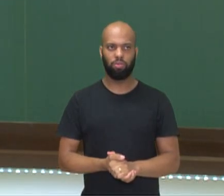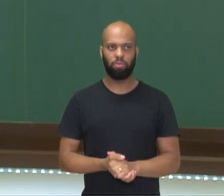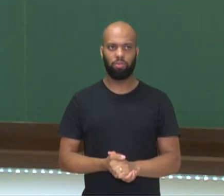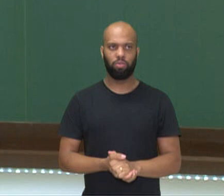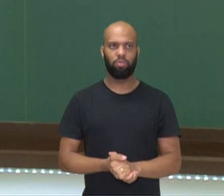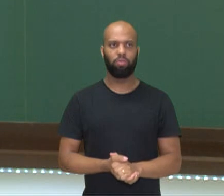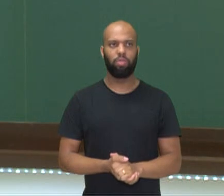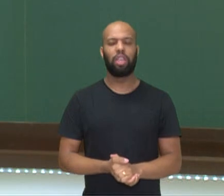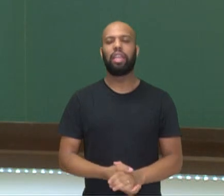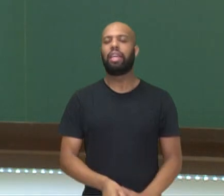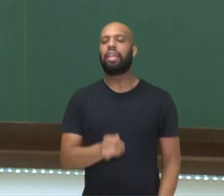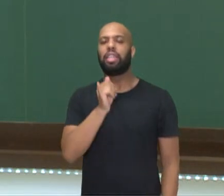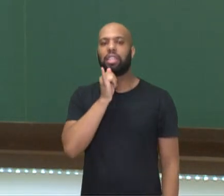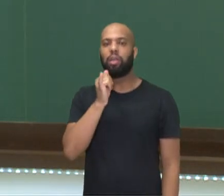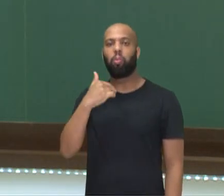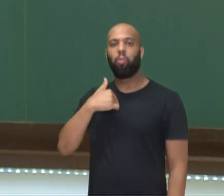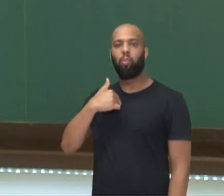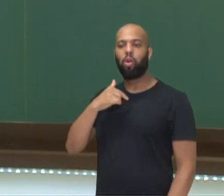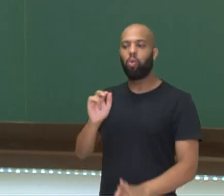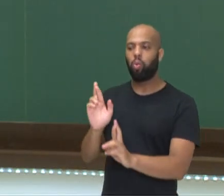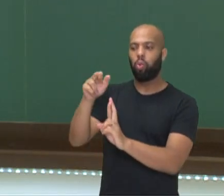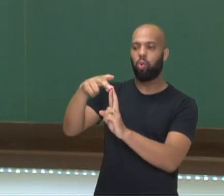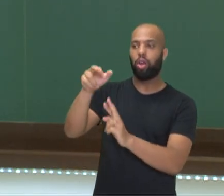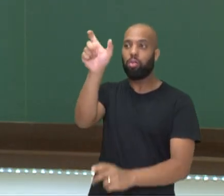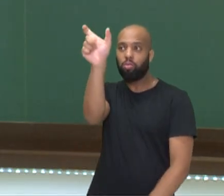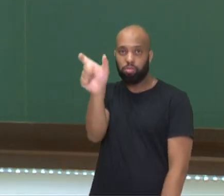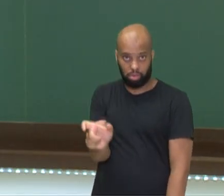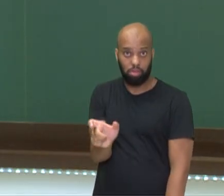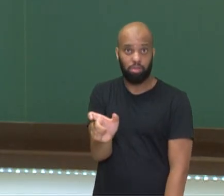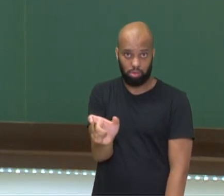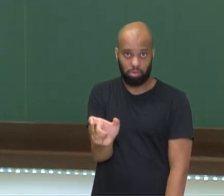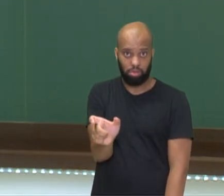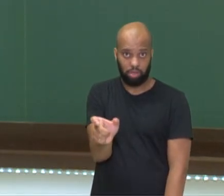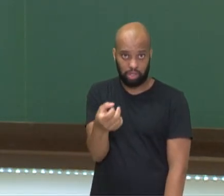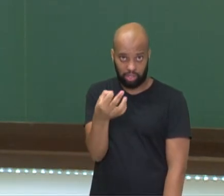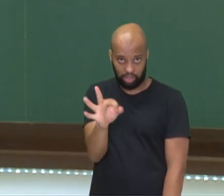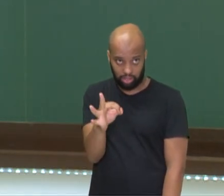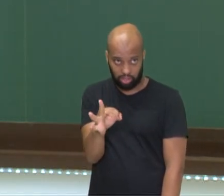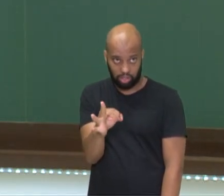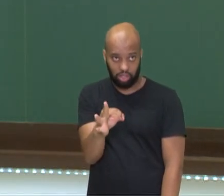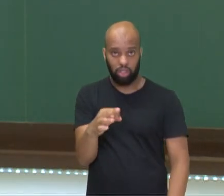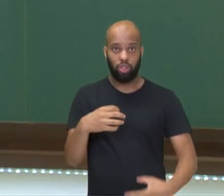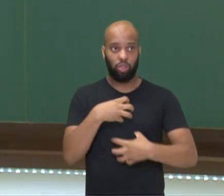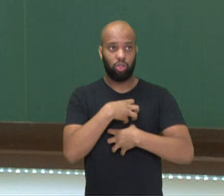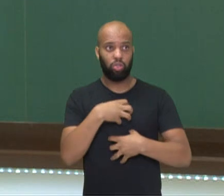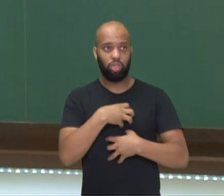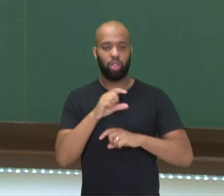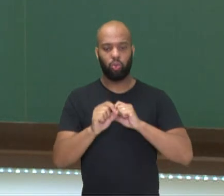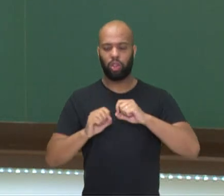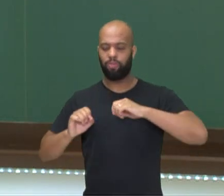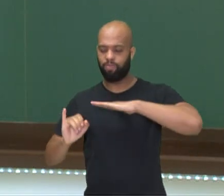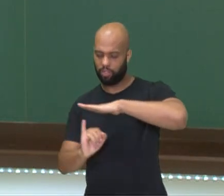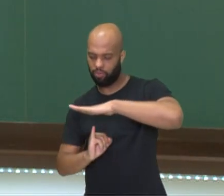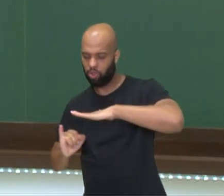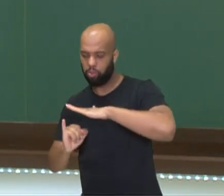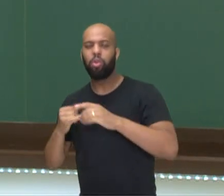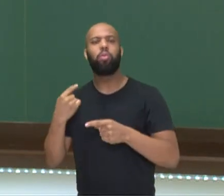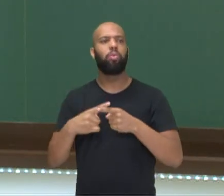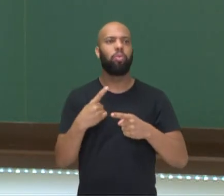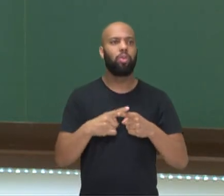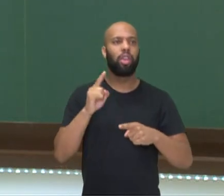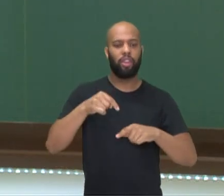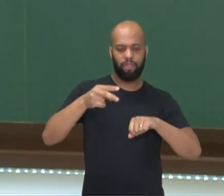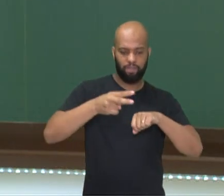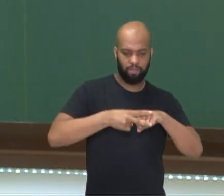periodista, eu estou me referindo a uma pessoa de uma maneira informal. Por quê? Porque é o